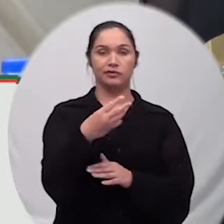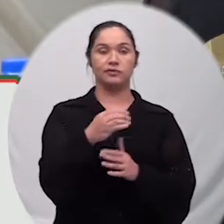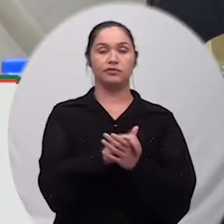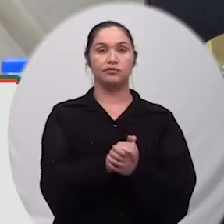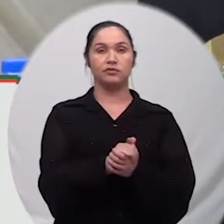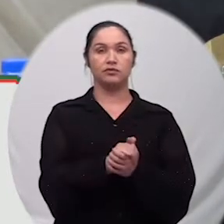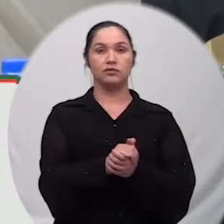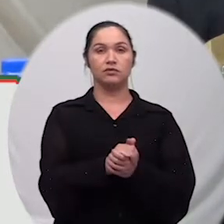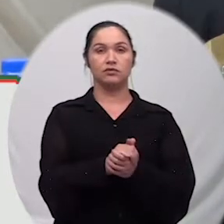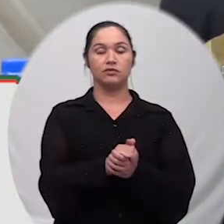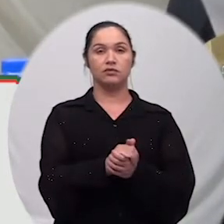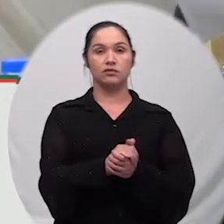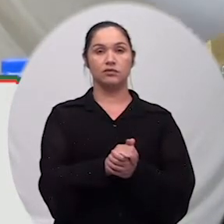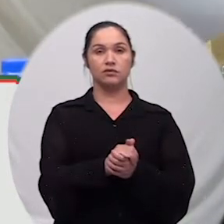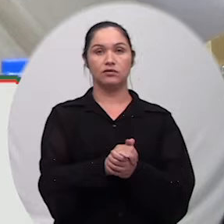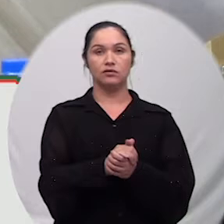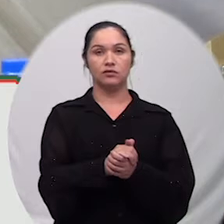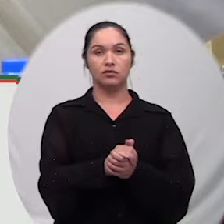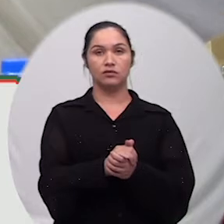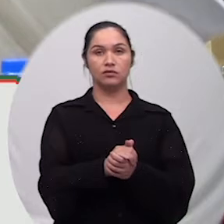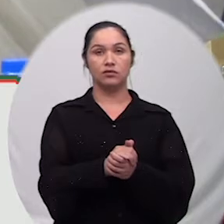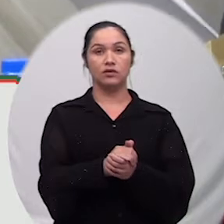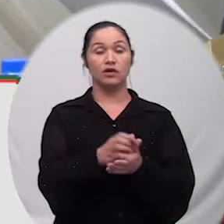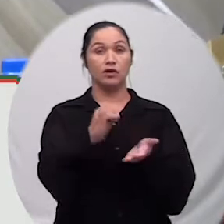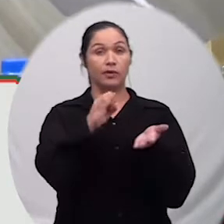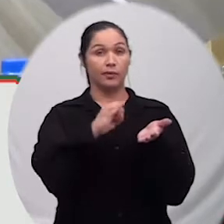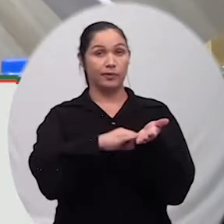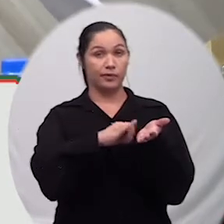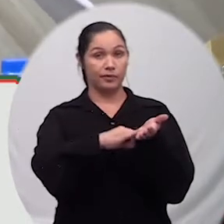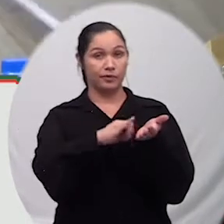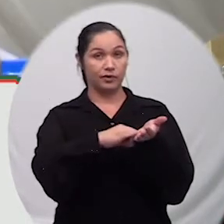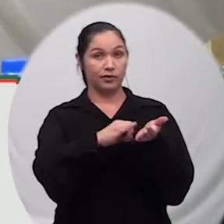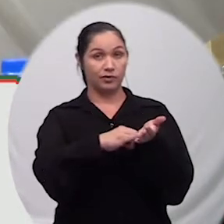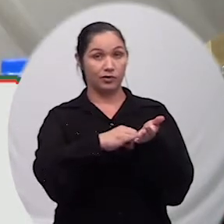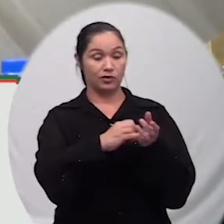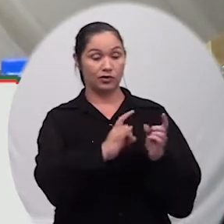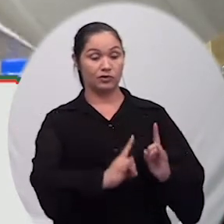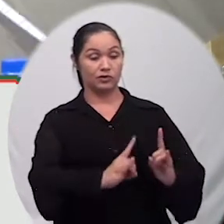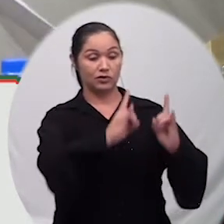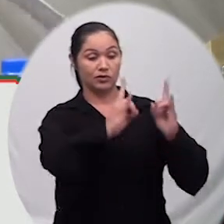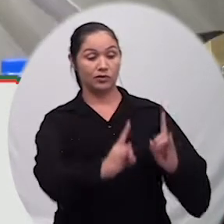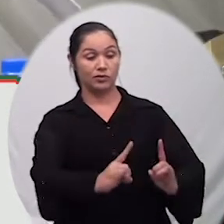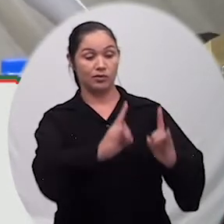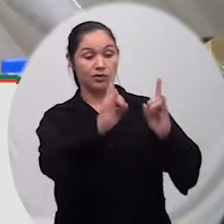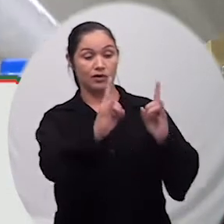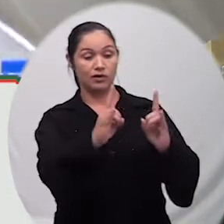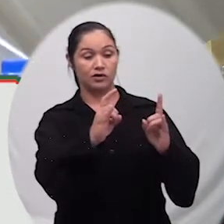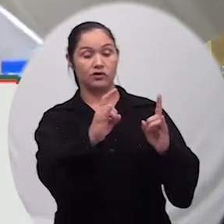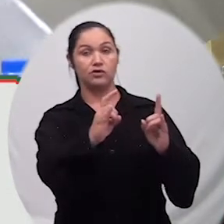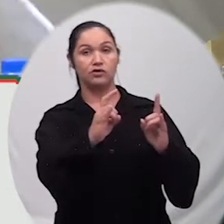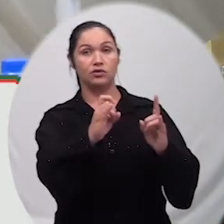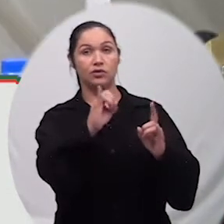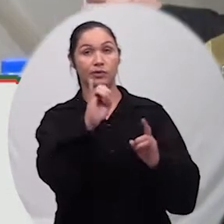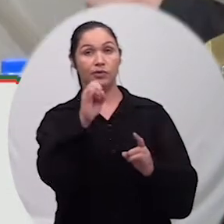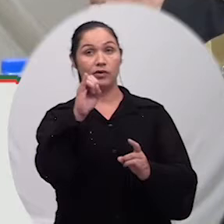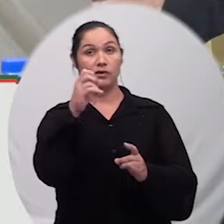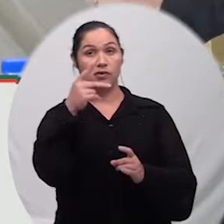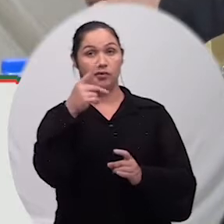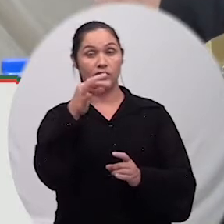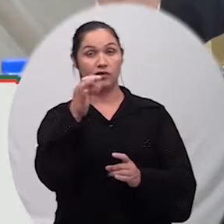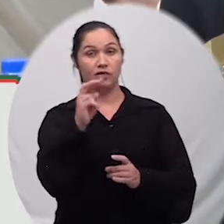003/2018. Dispõe sobre a isenção do imposto sobre a propriedade predial e territorial urbana, IPTU, e da outras